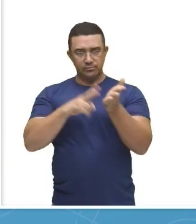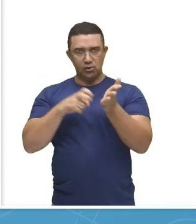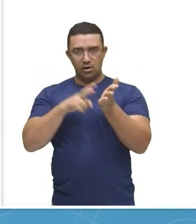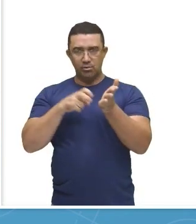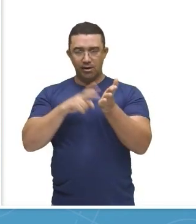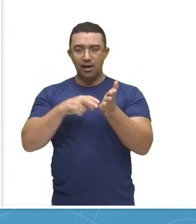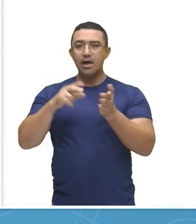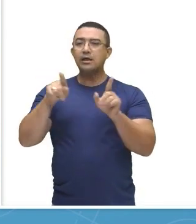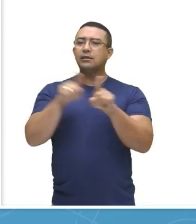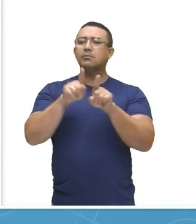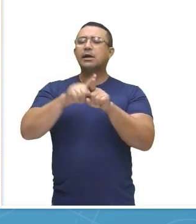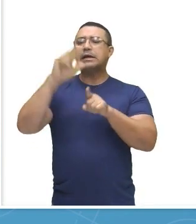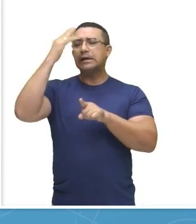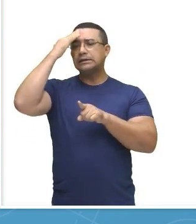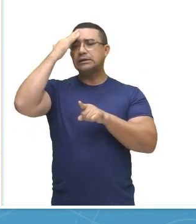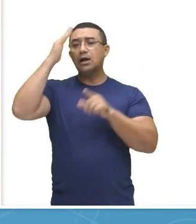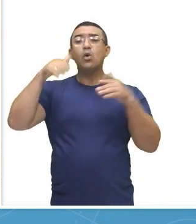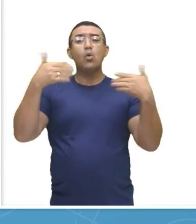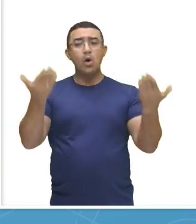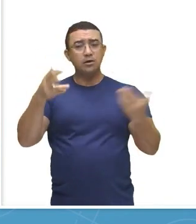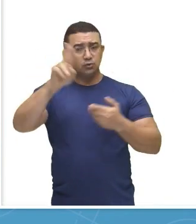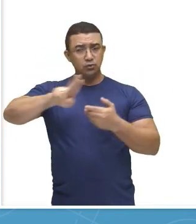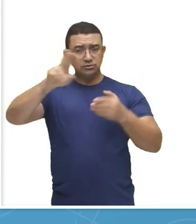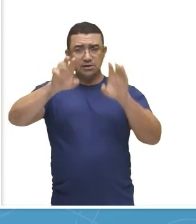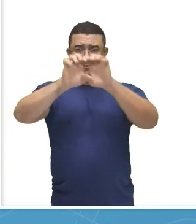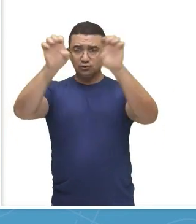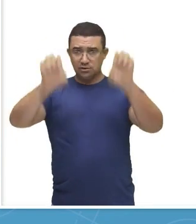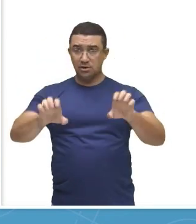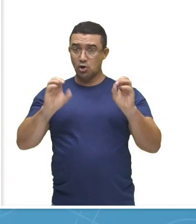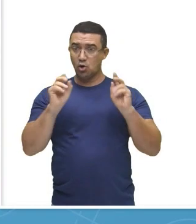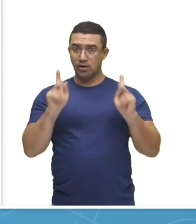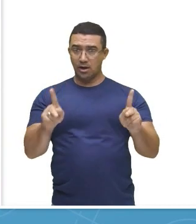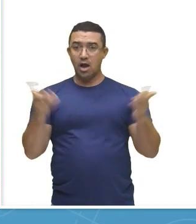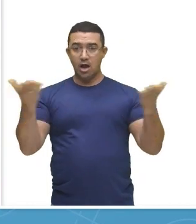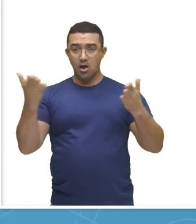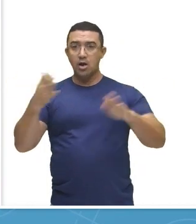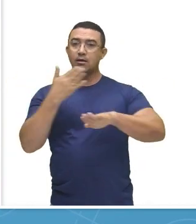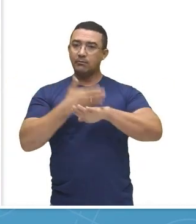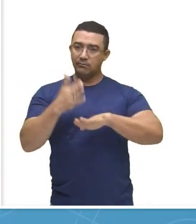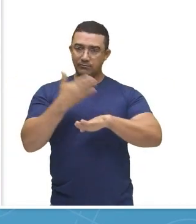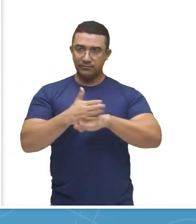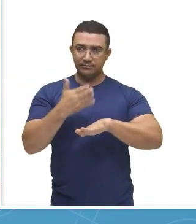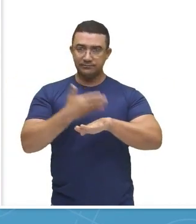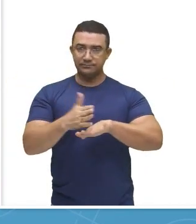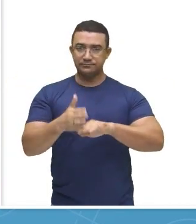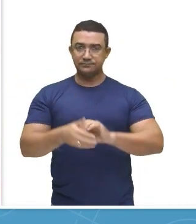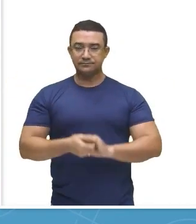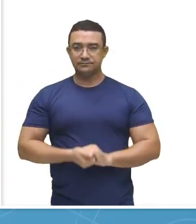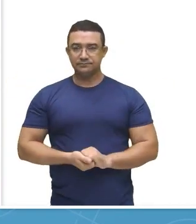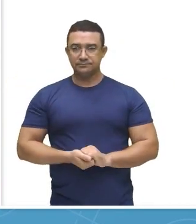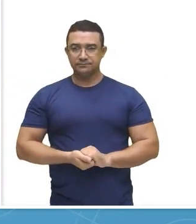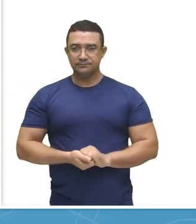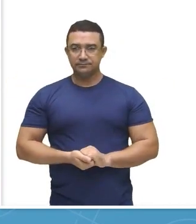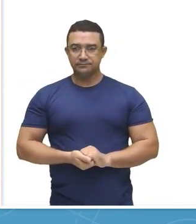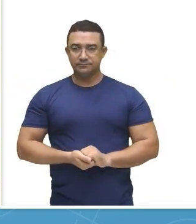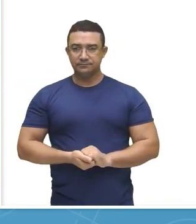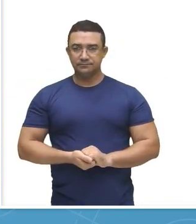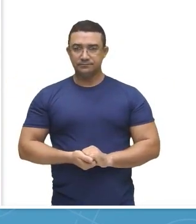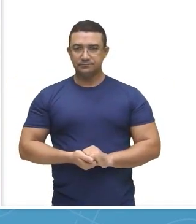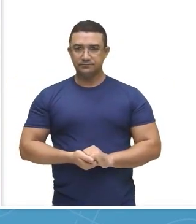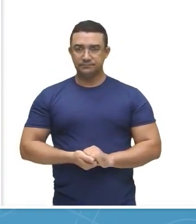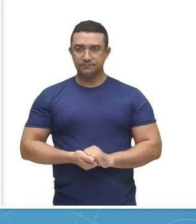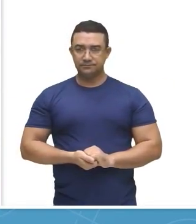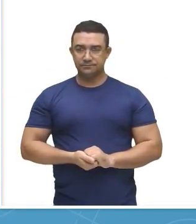entender em que situações você vai usar essa estrutura, right? Agora vocês vão praticar aqui na question number 1. Let's